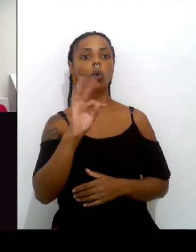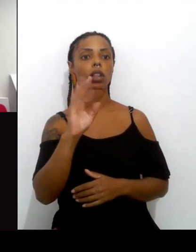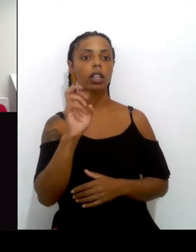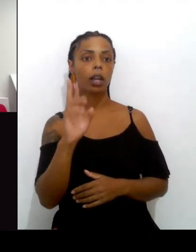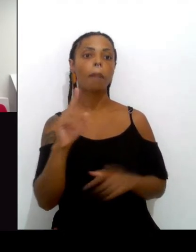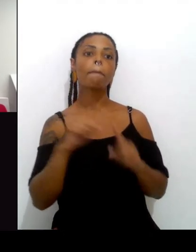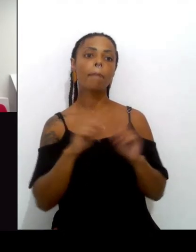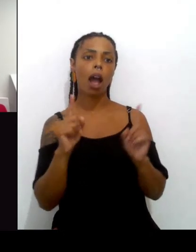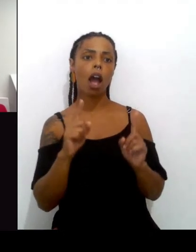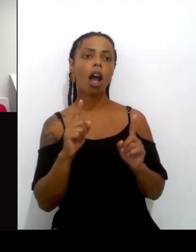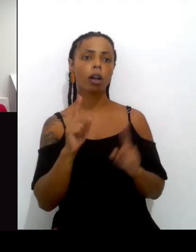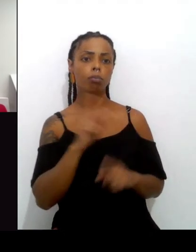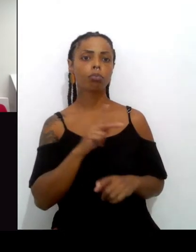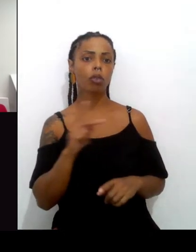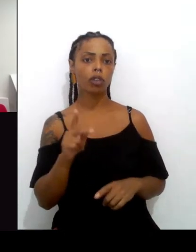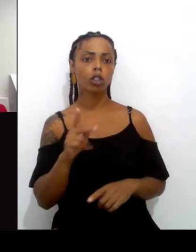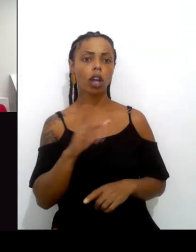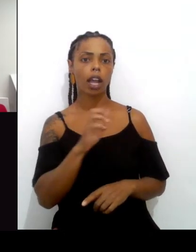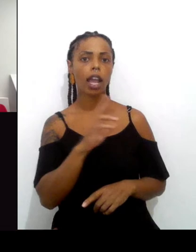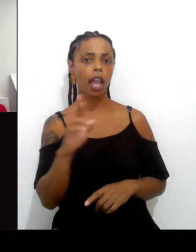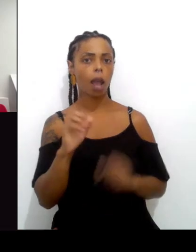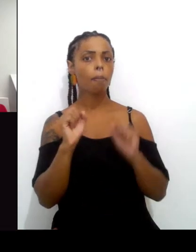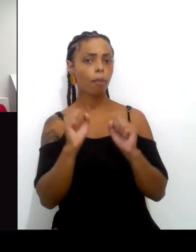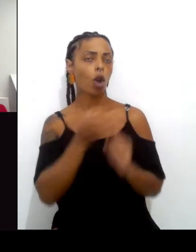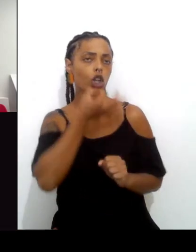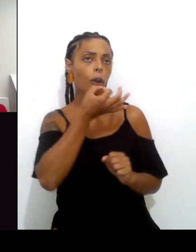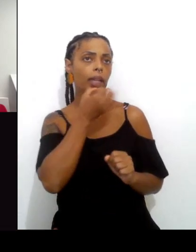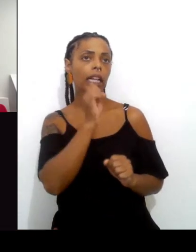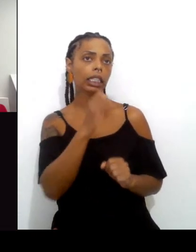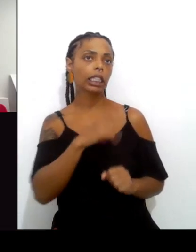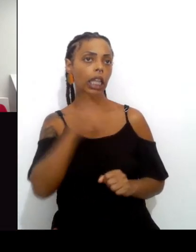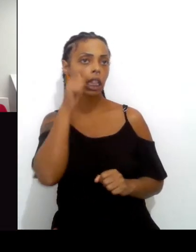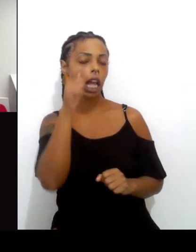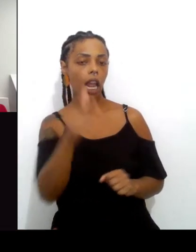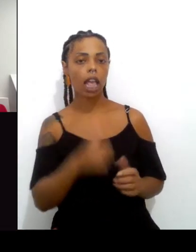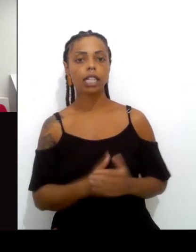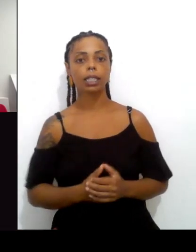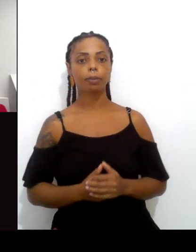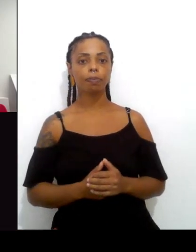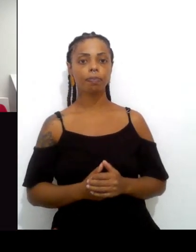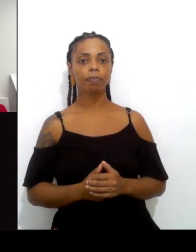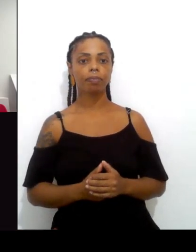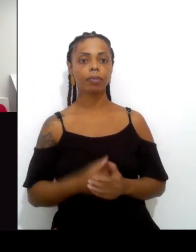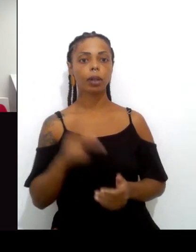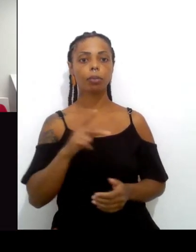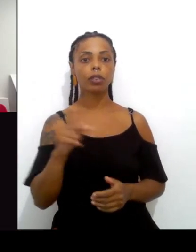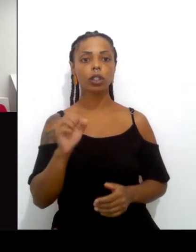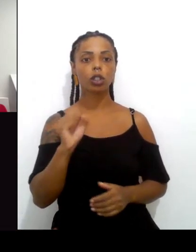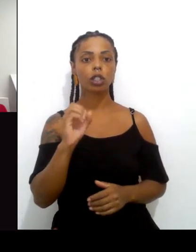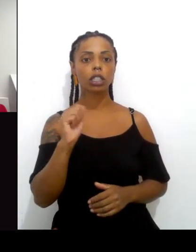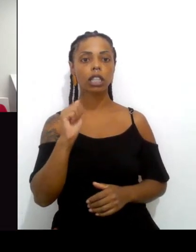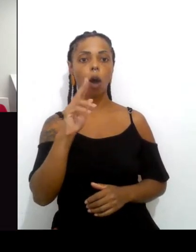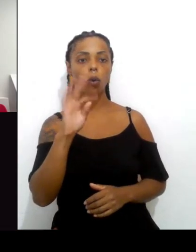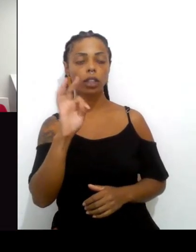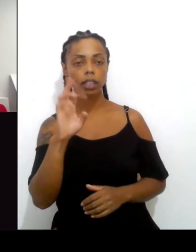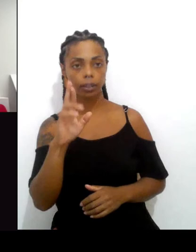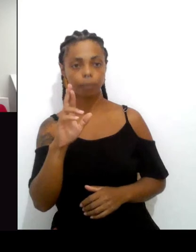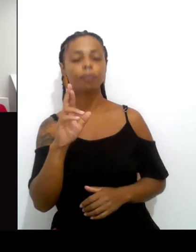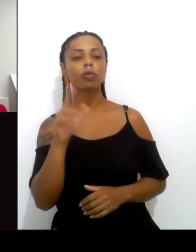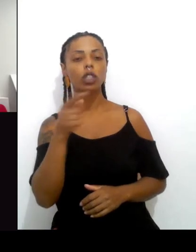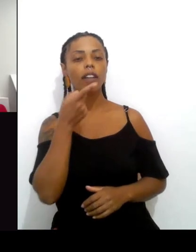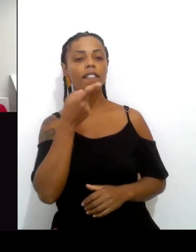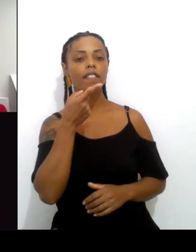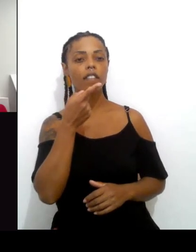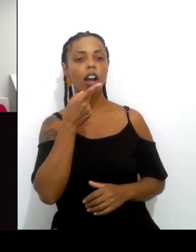quer também pode comentar é caso tenha interesse é professor sóter você mencionou o termo